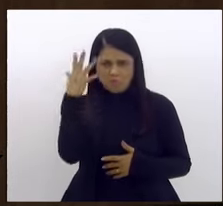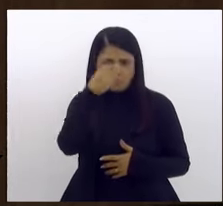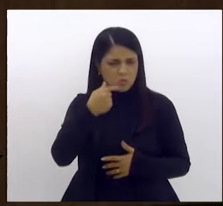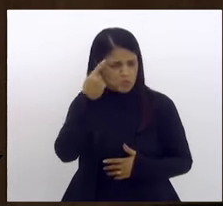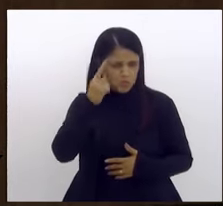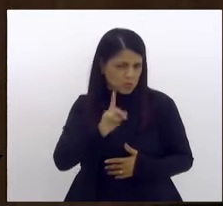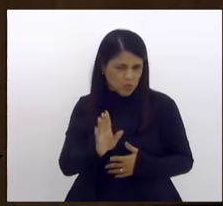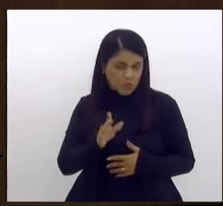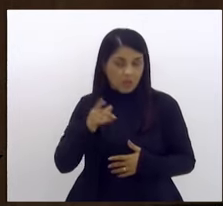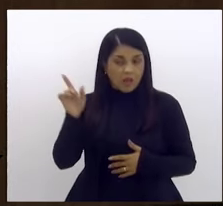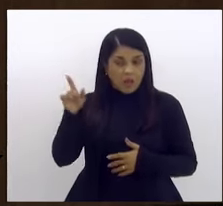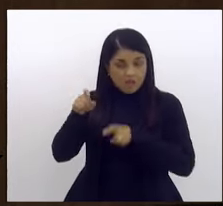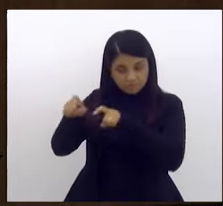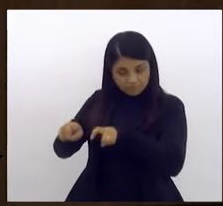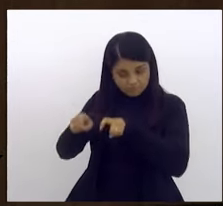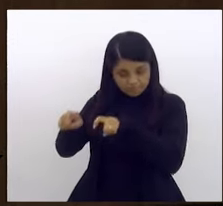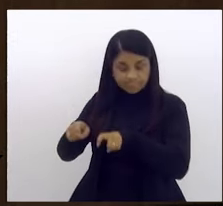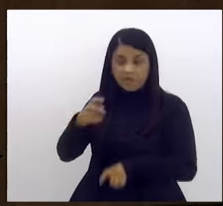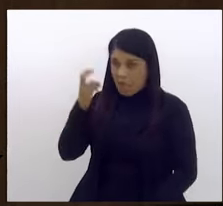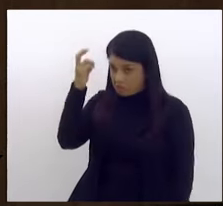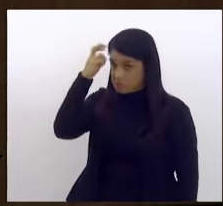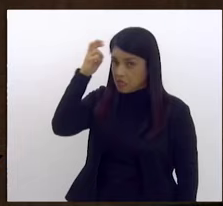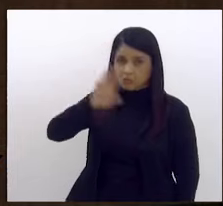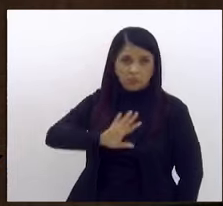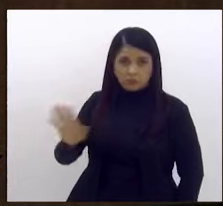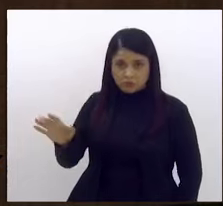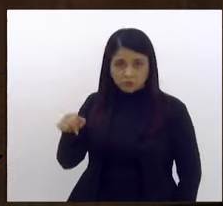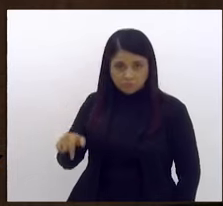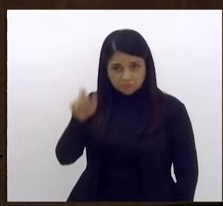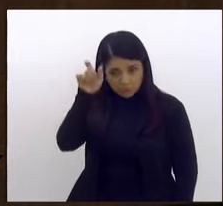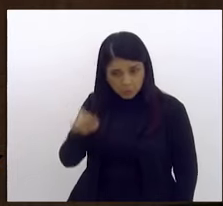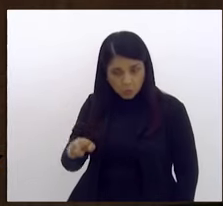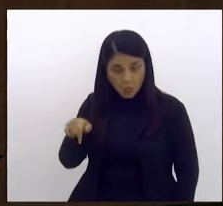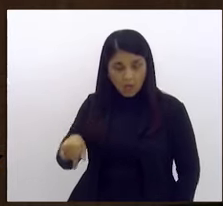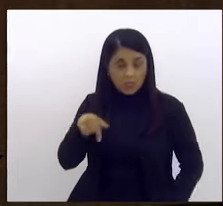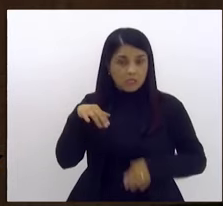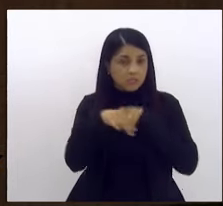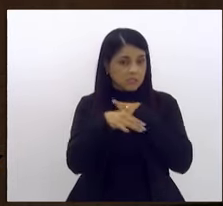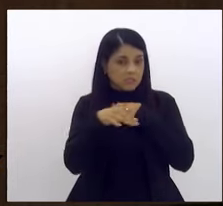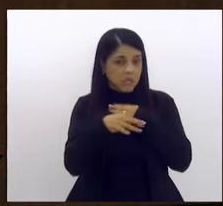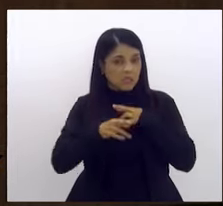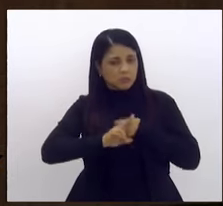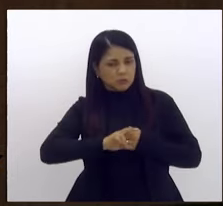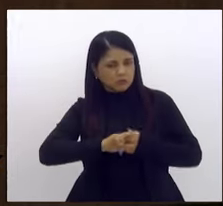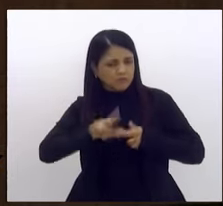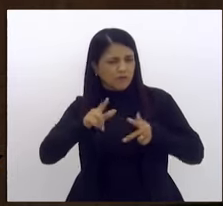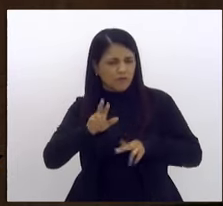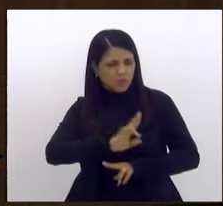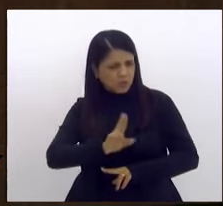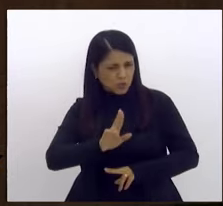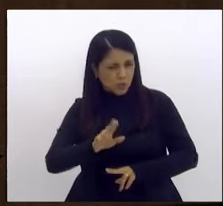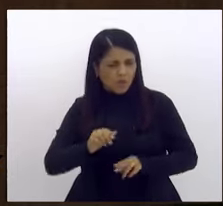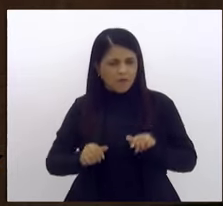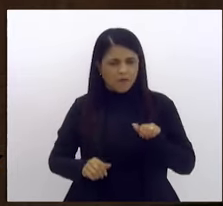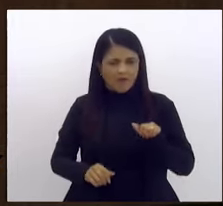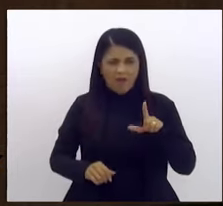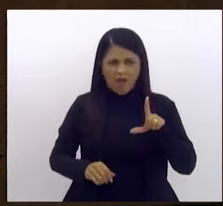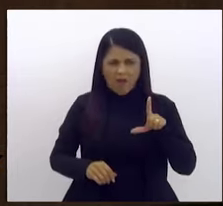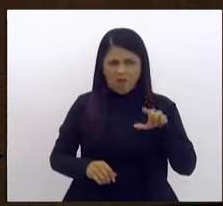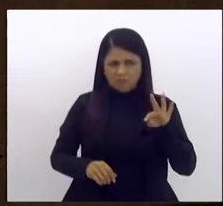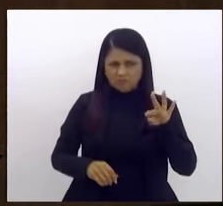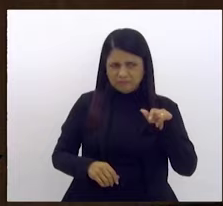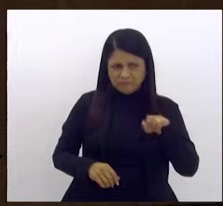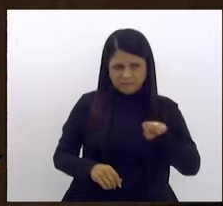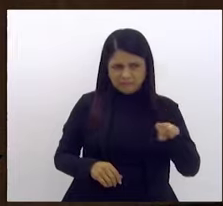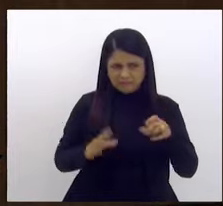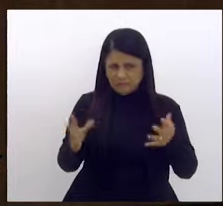lá na roça, inteligente é inteligente. Aqui na cidade grande é outro nome aí, habilidade, não sei o quê. Mas então,